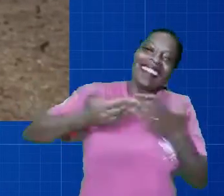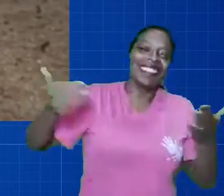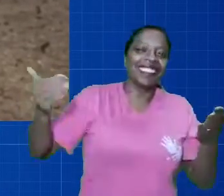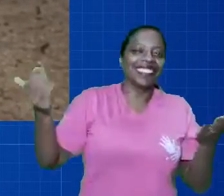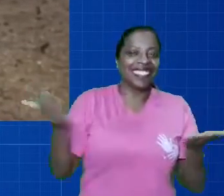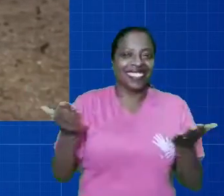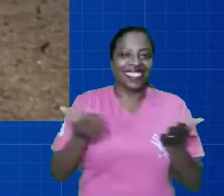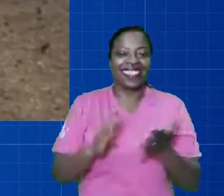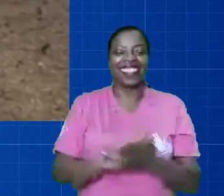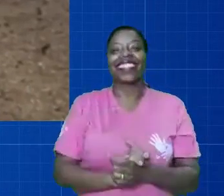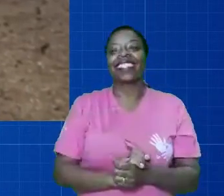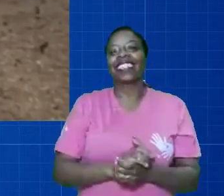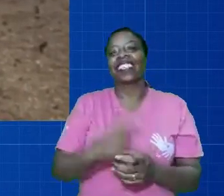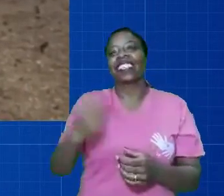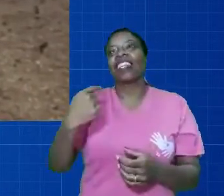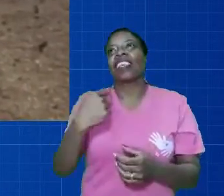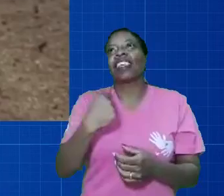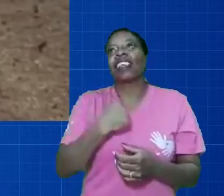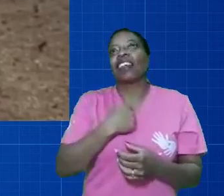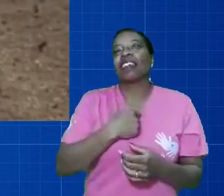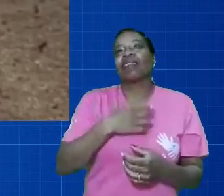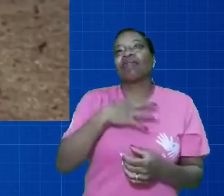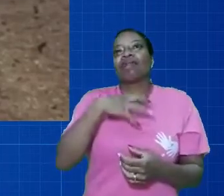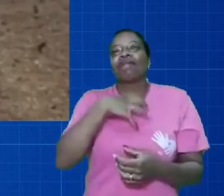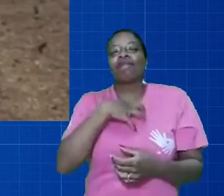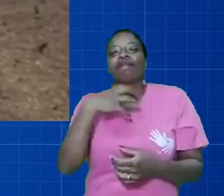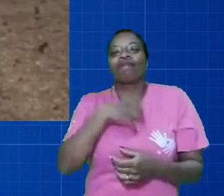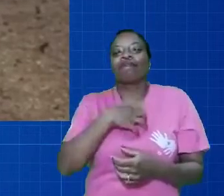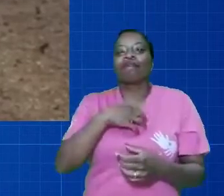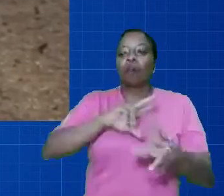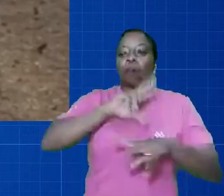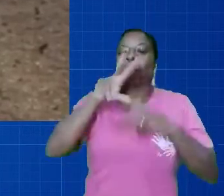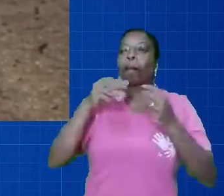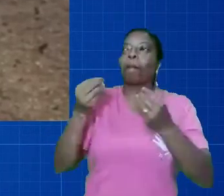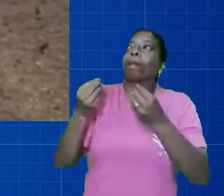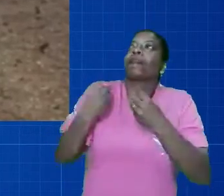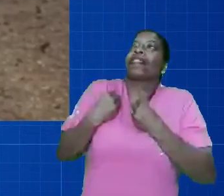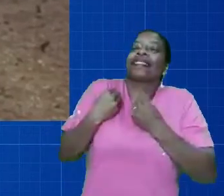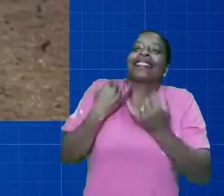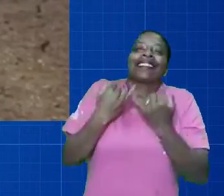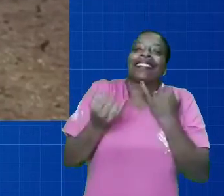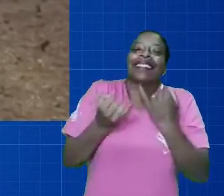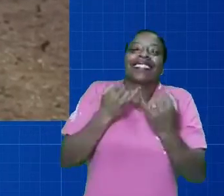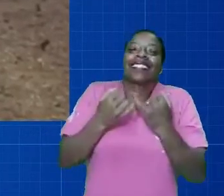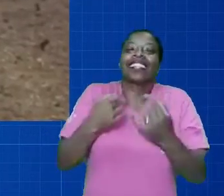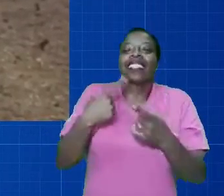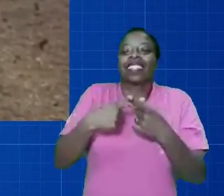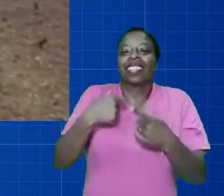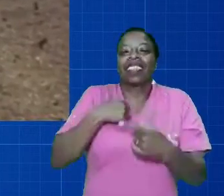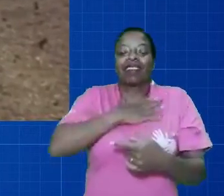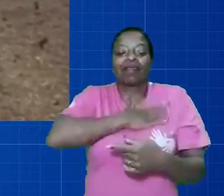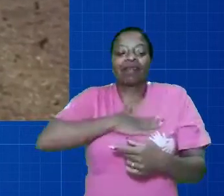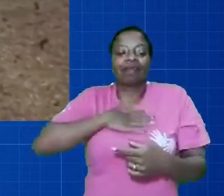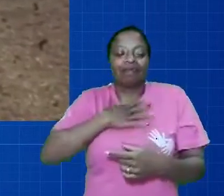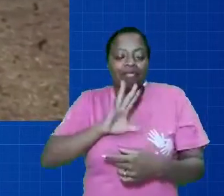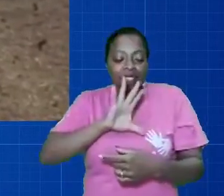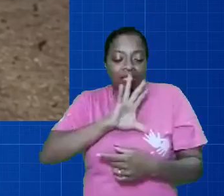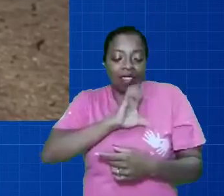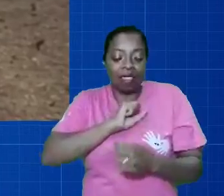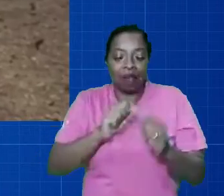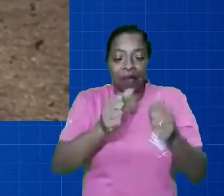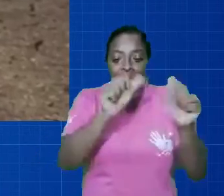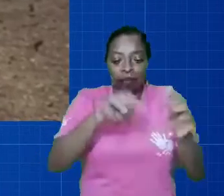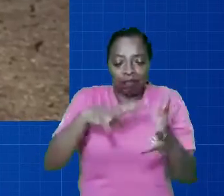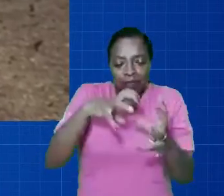Que o meu gosto, o meu amor pela cerâmica só foi aumentando, né? Também por conta desse contato diário